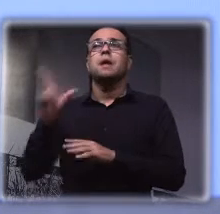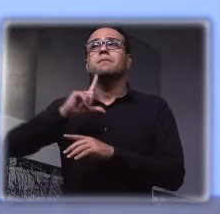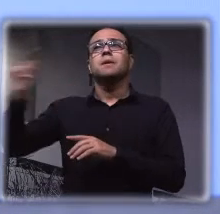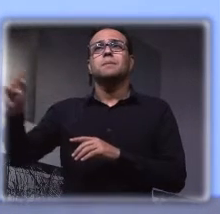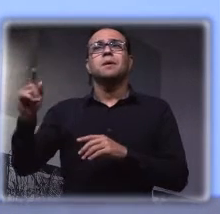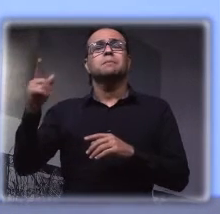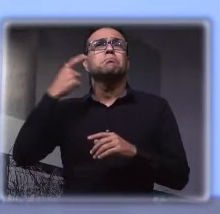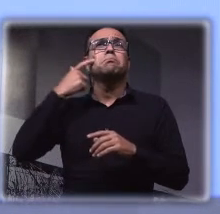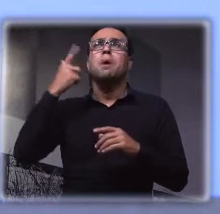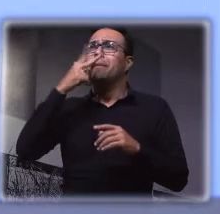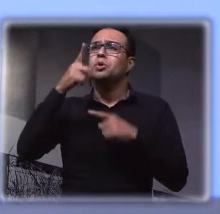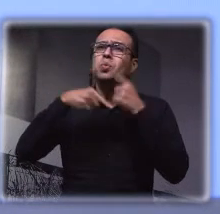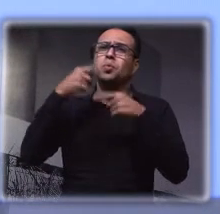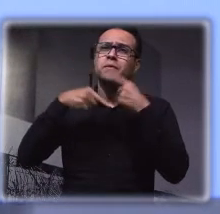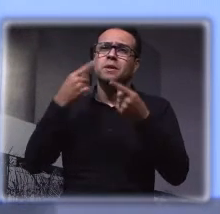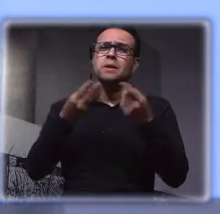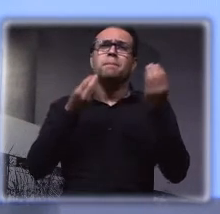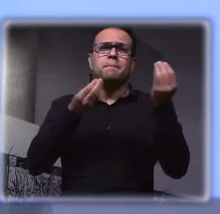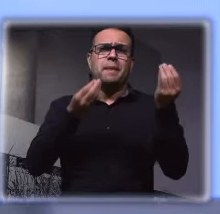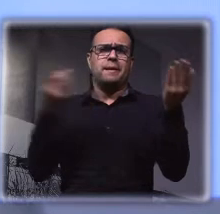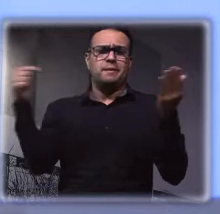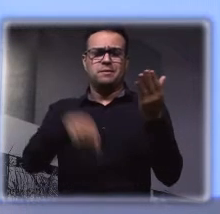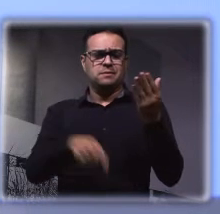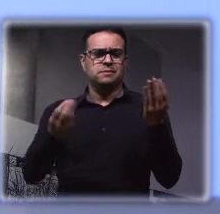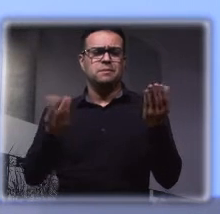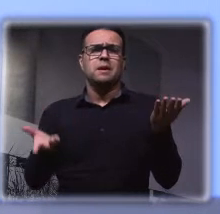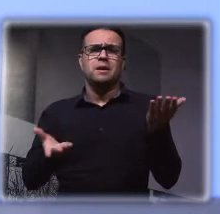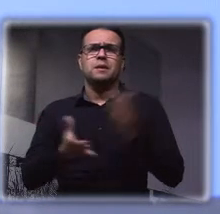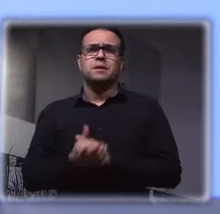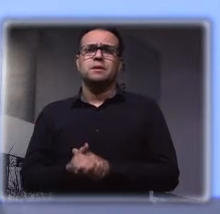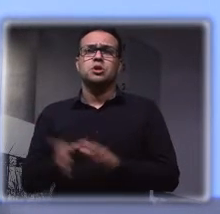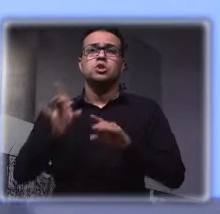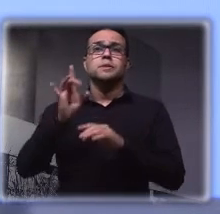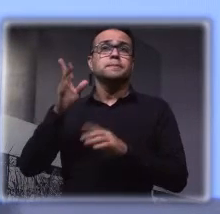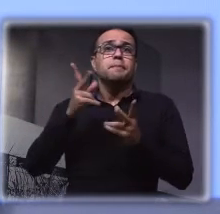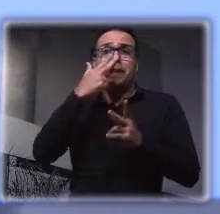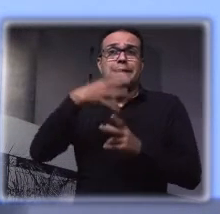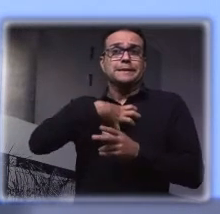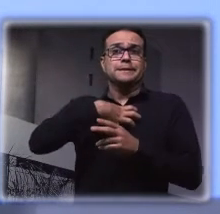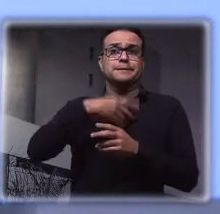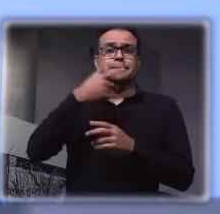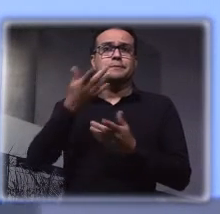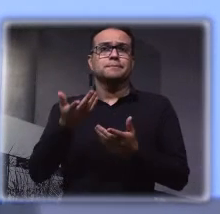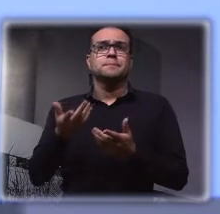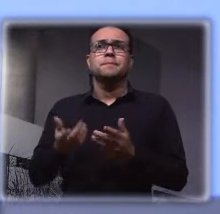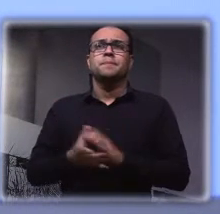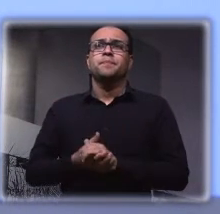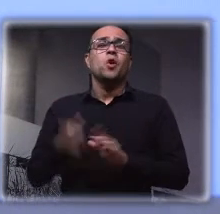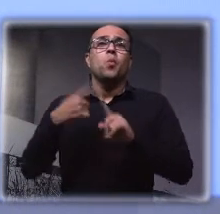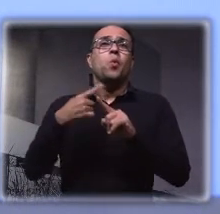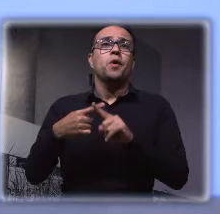lá sem saber para que aquilo serviu, só se sentindo aviltada, porque